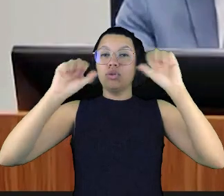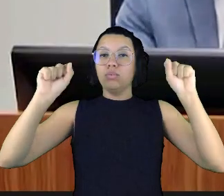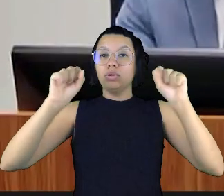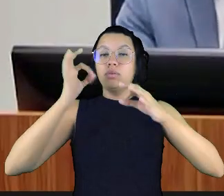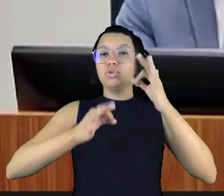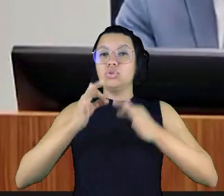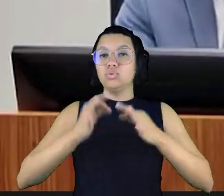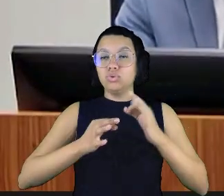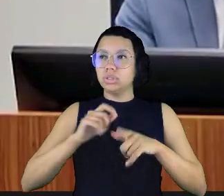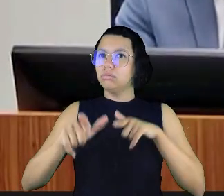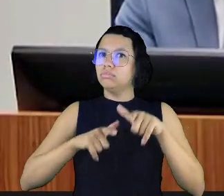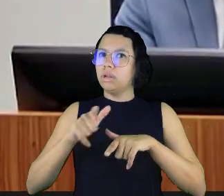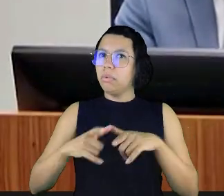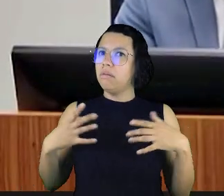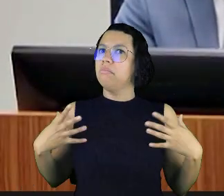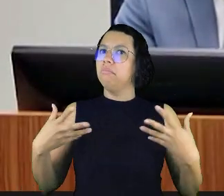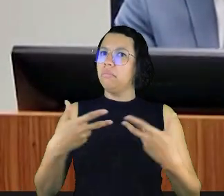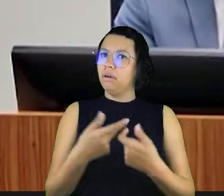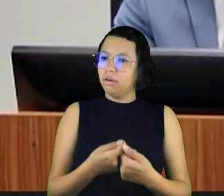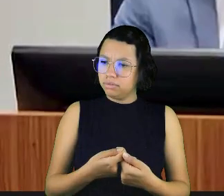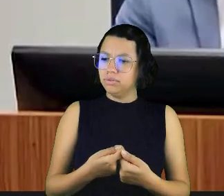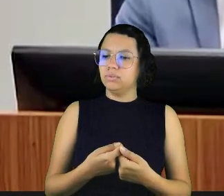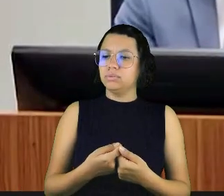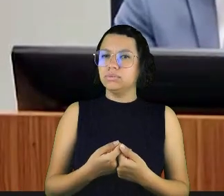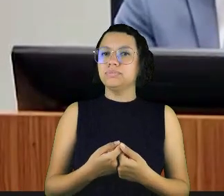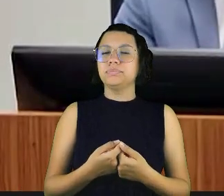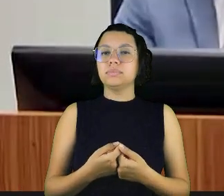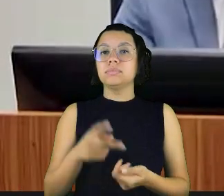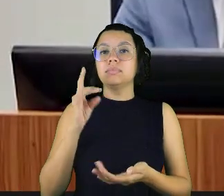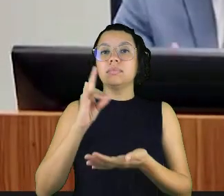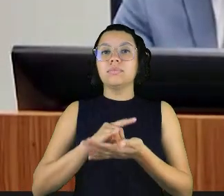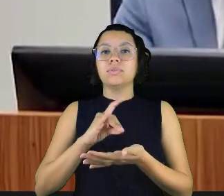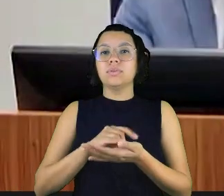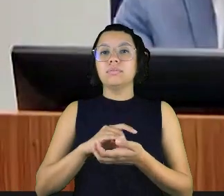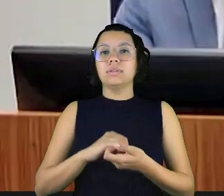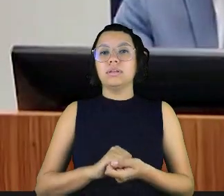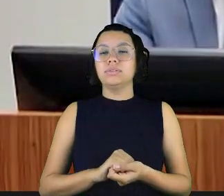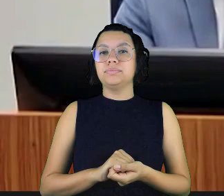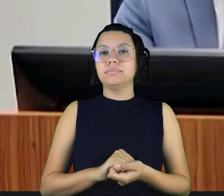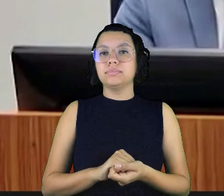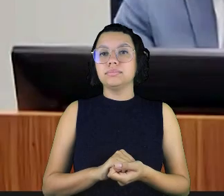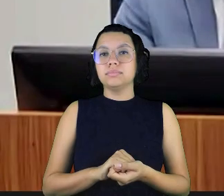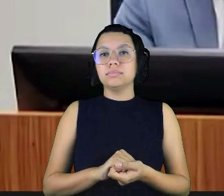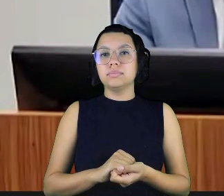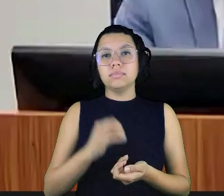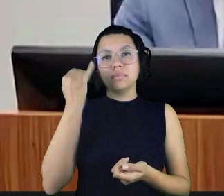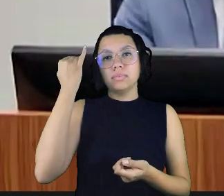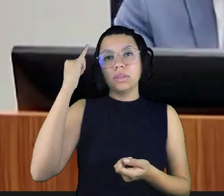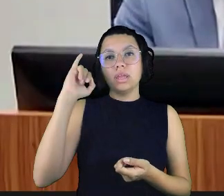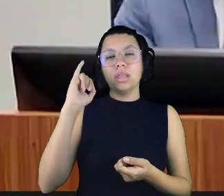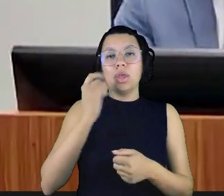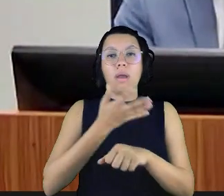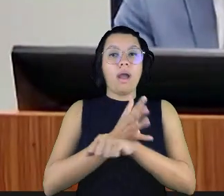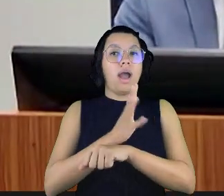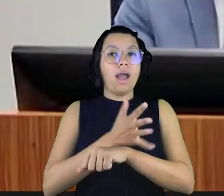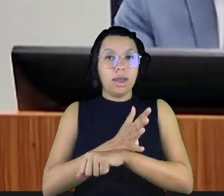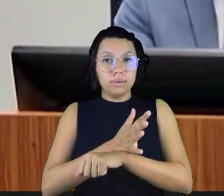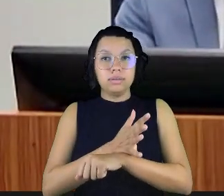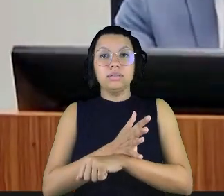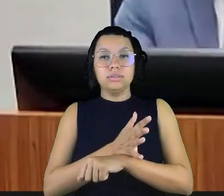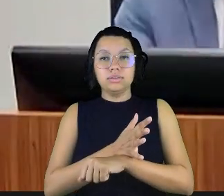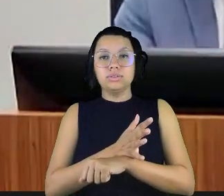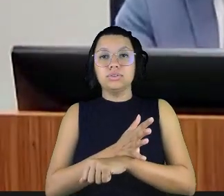de fato, a ideia de praticabilidade foi levada a efeito.